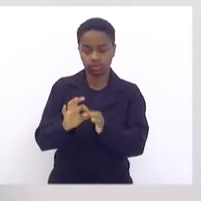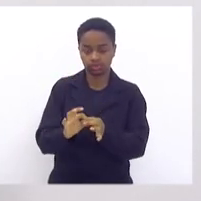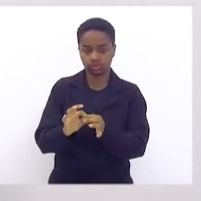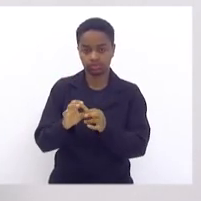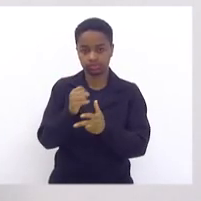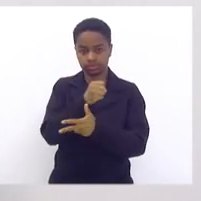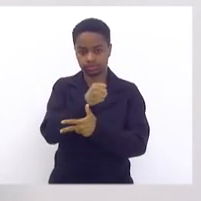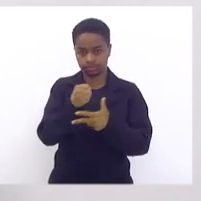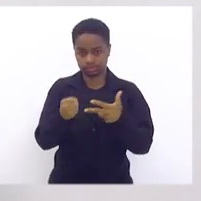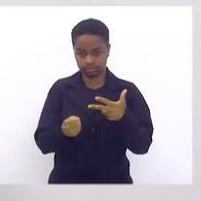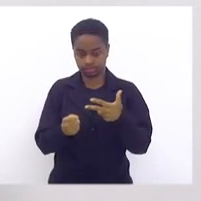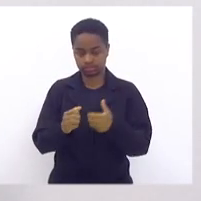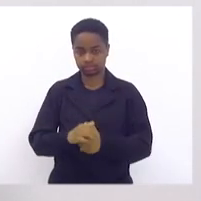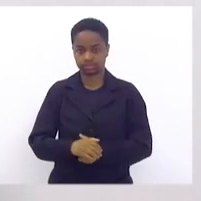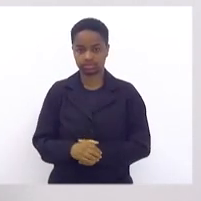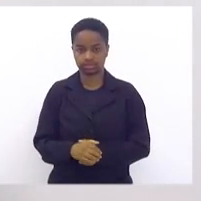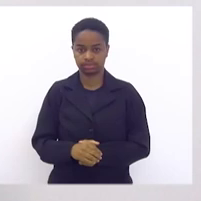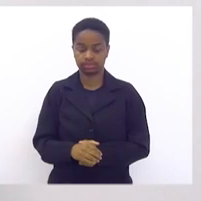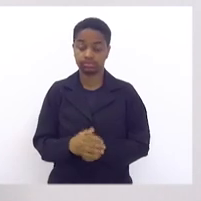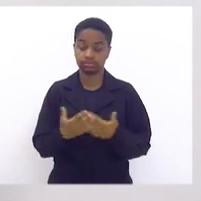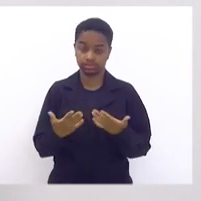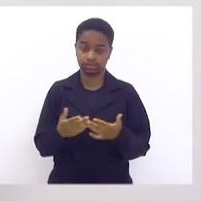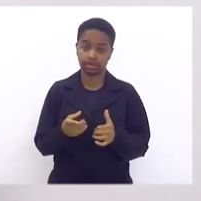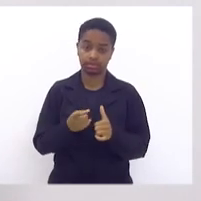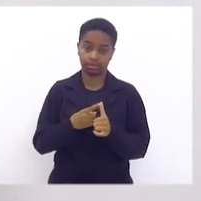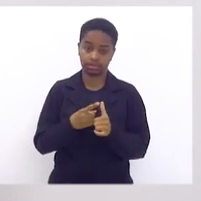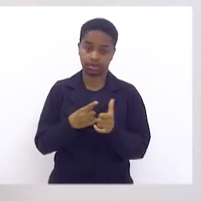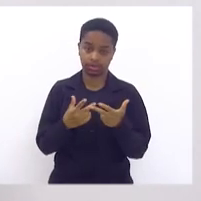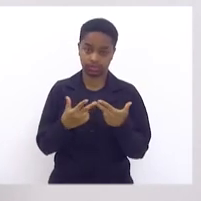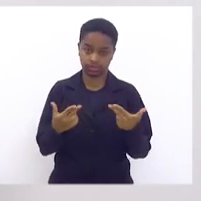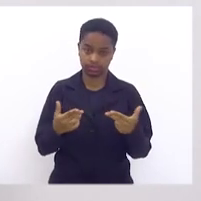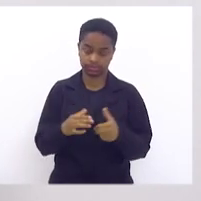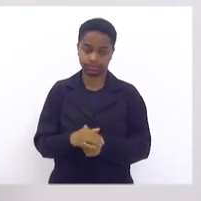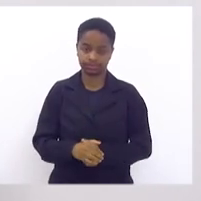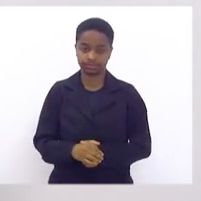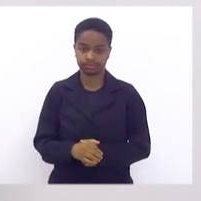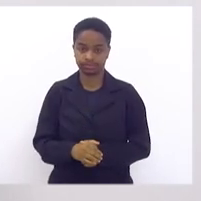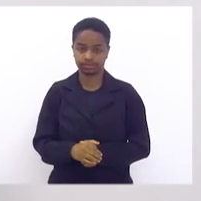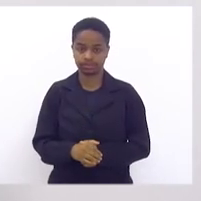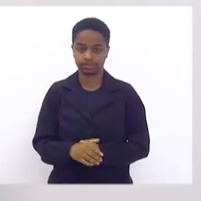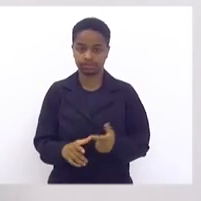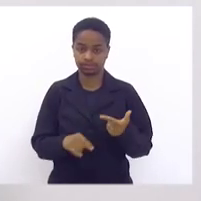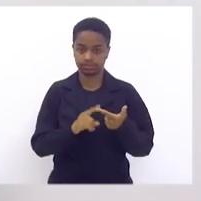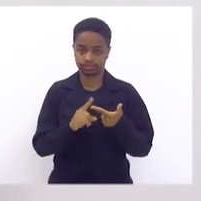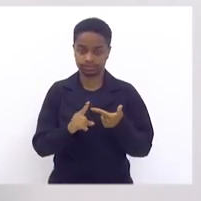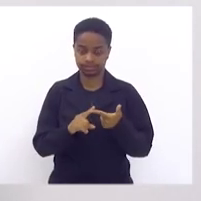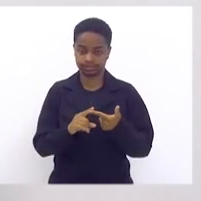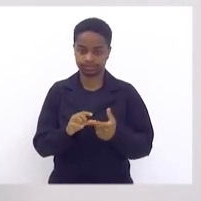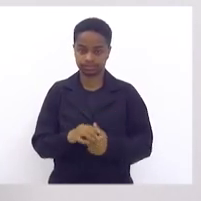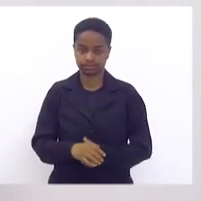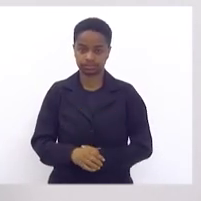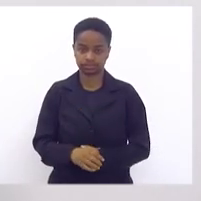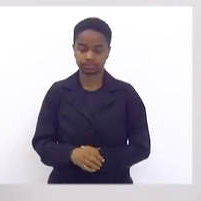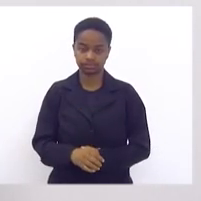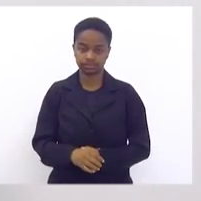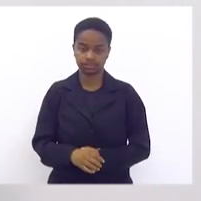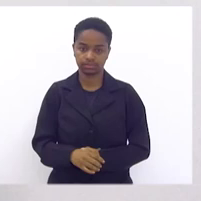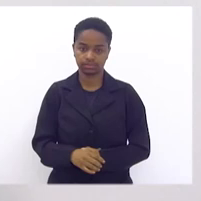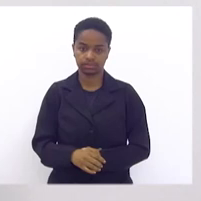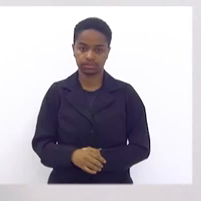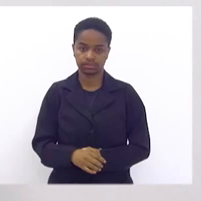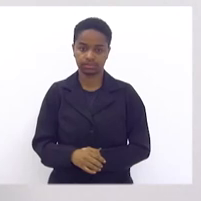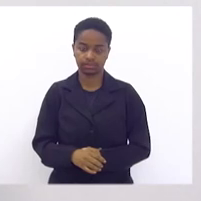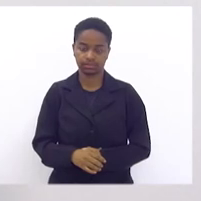poderes. Essa é a primeira questão. E a segunda, para